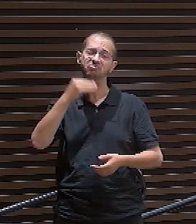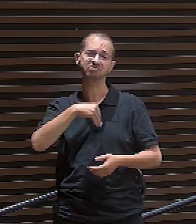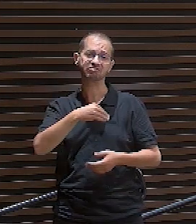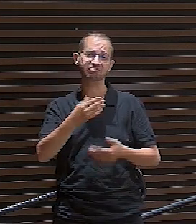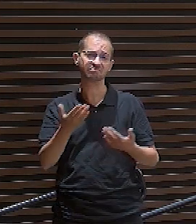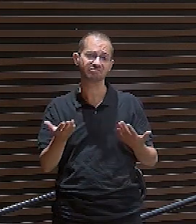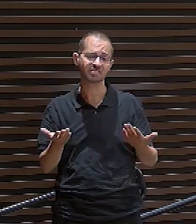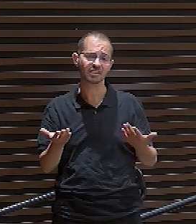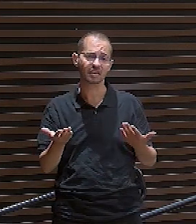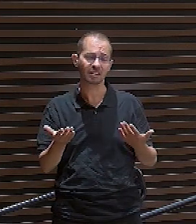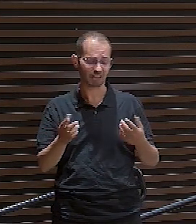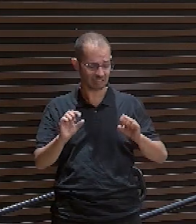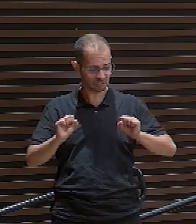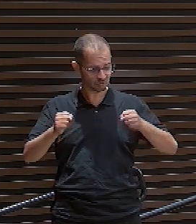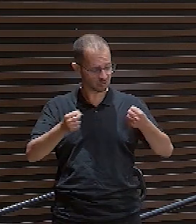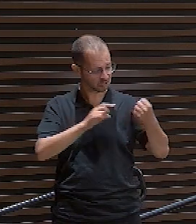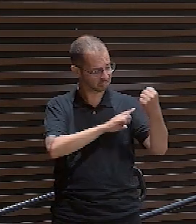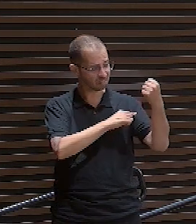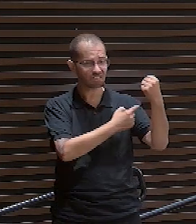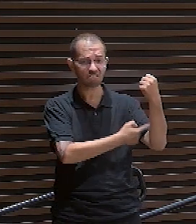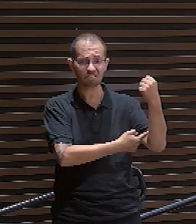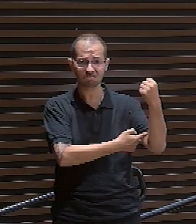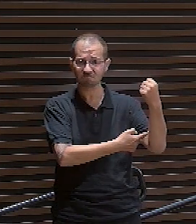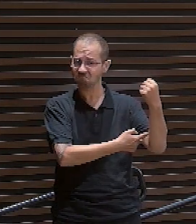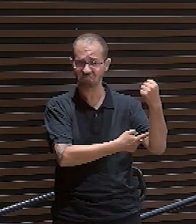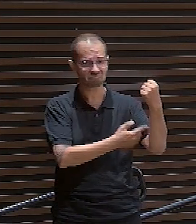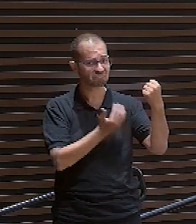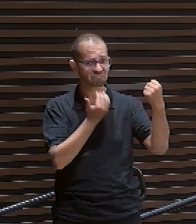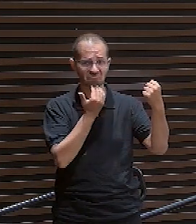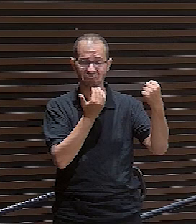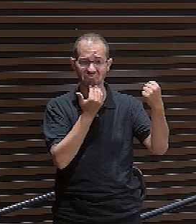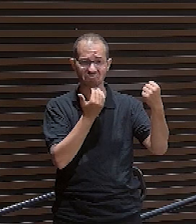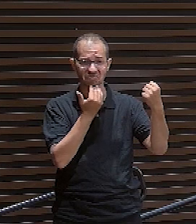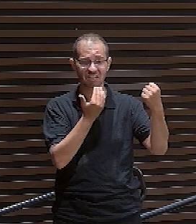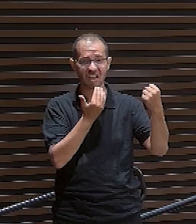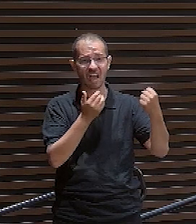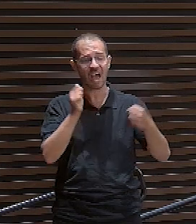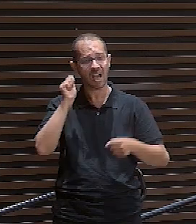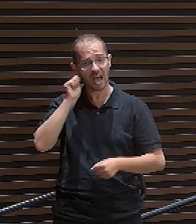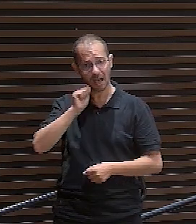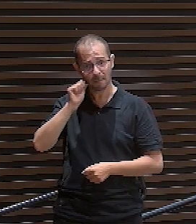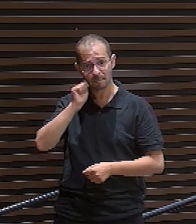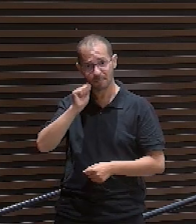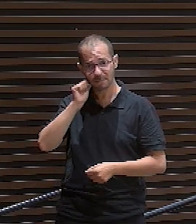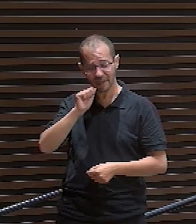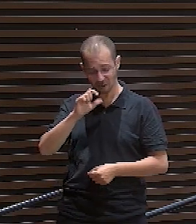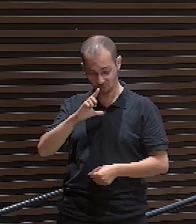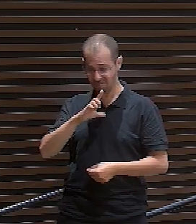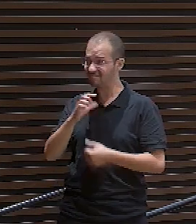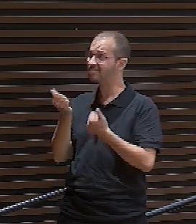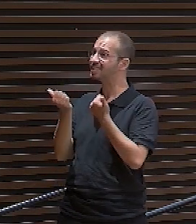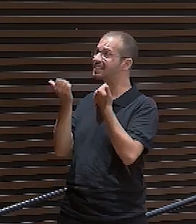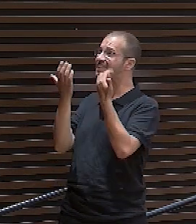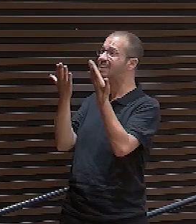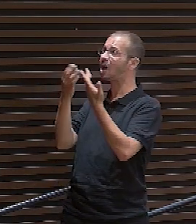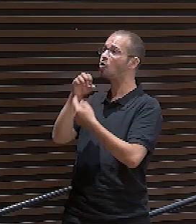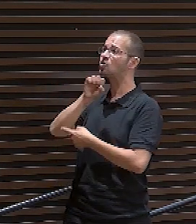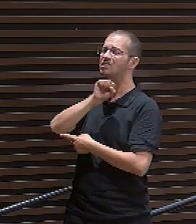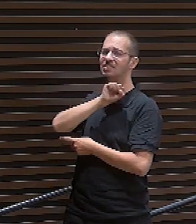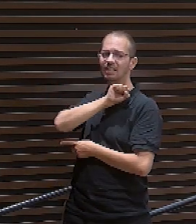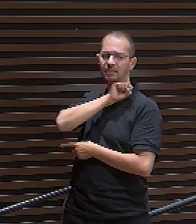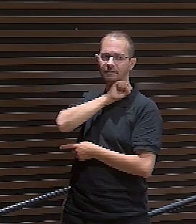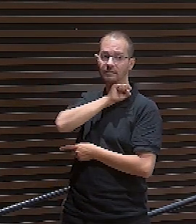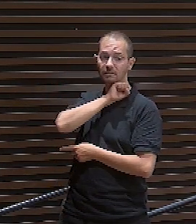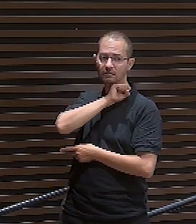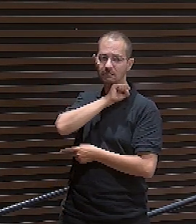esforço. Abel, ele traz o sacrifício do regra 3.